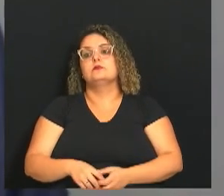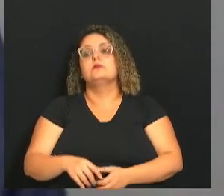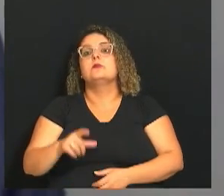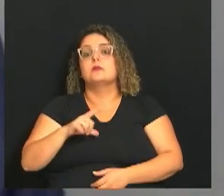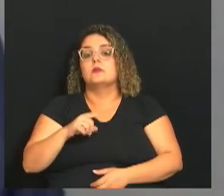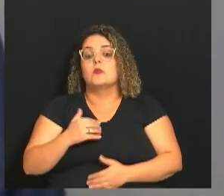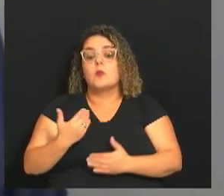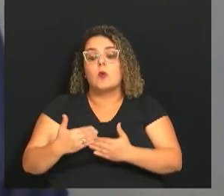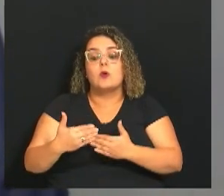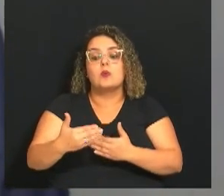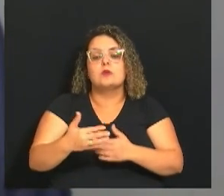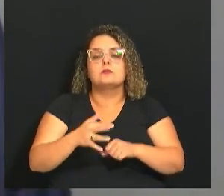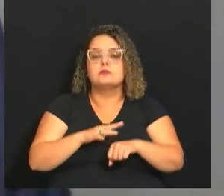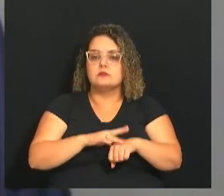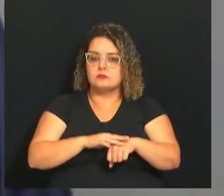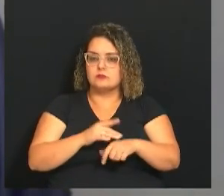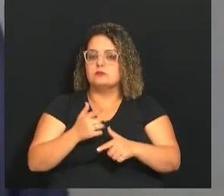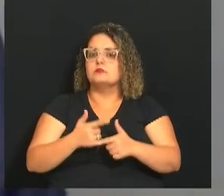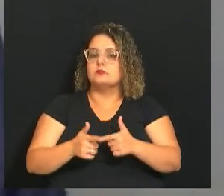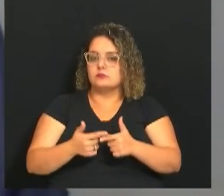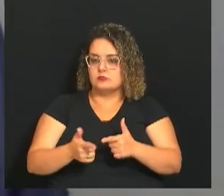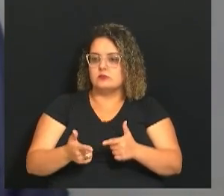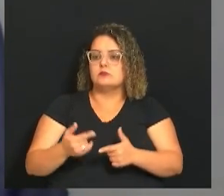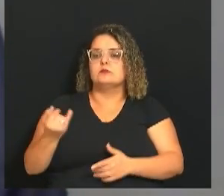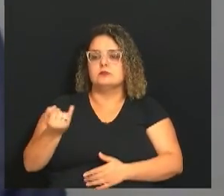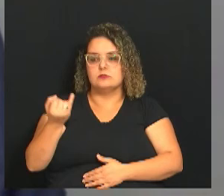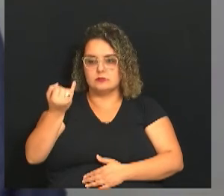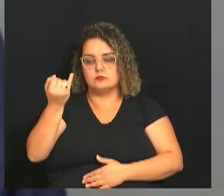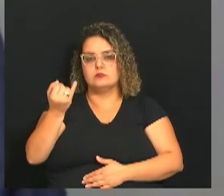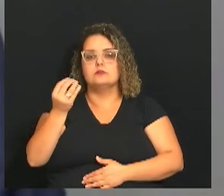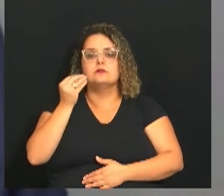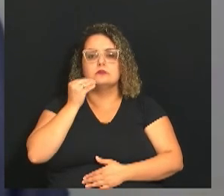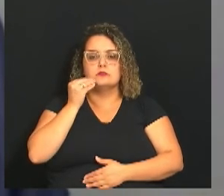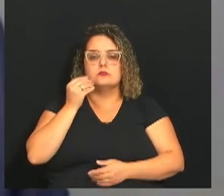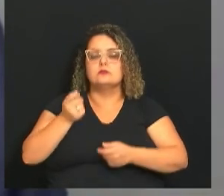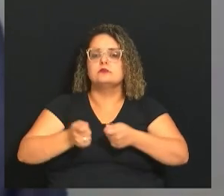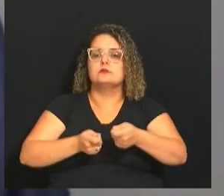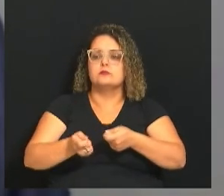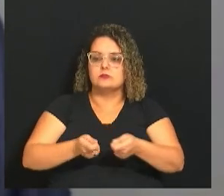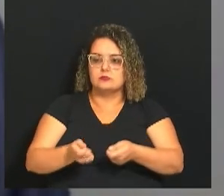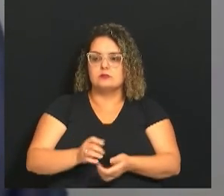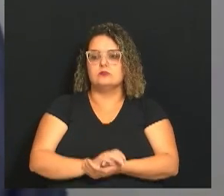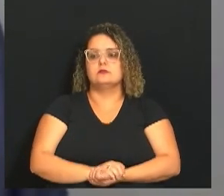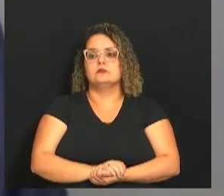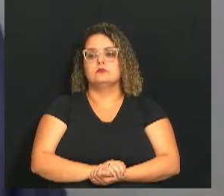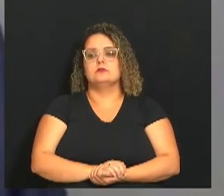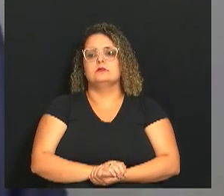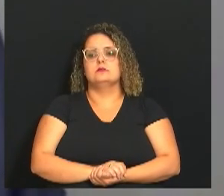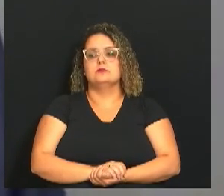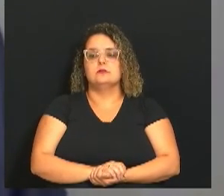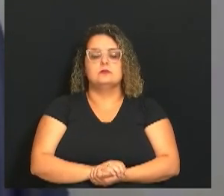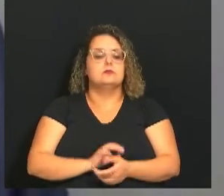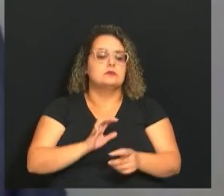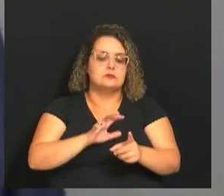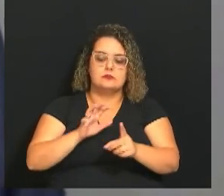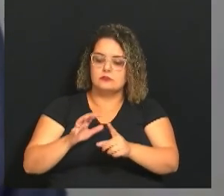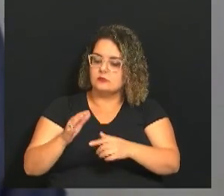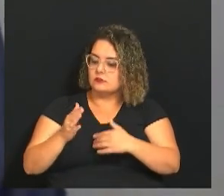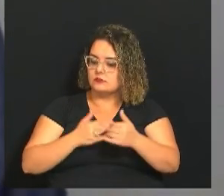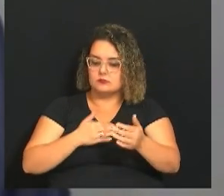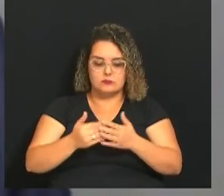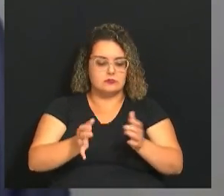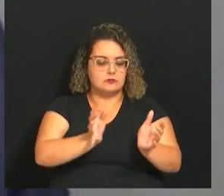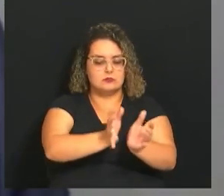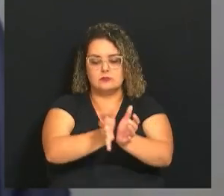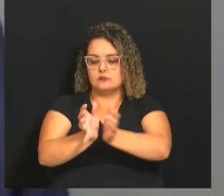de problema. É importante tentar controlar. É uma questão que atinge pessoas de qualquer nível social, de